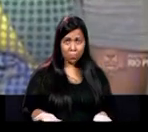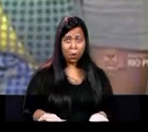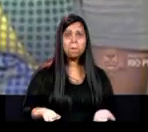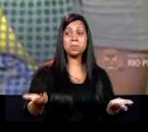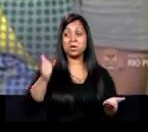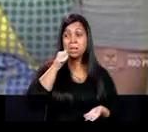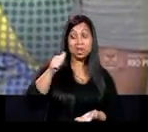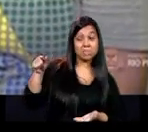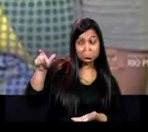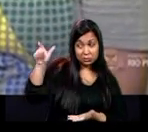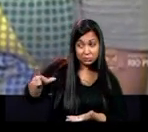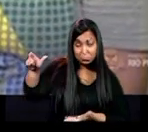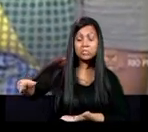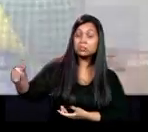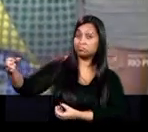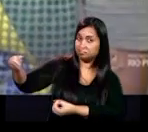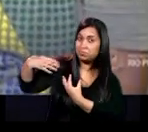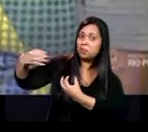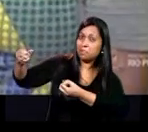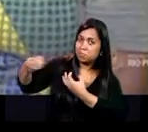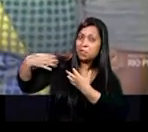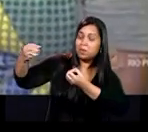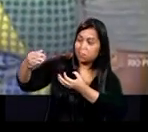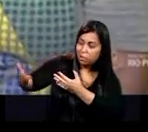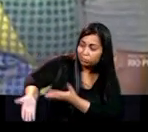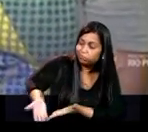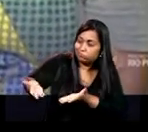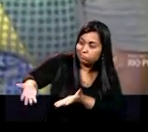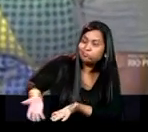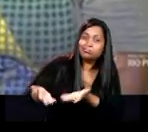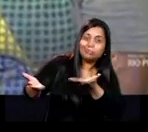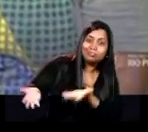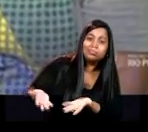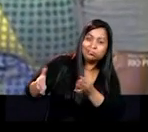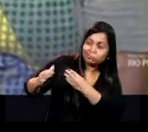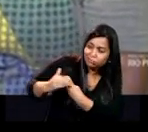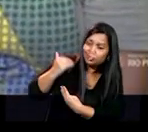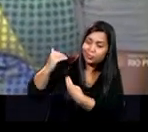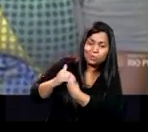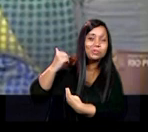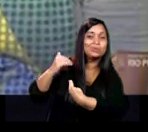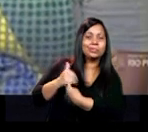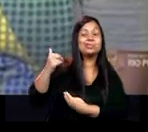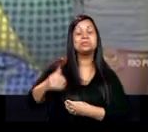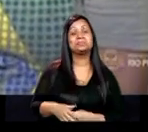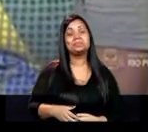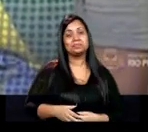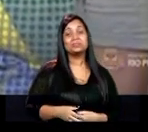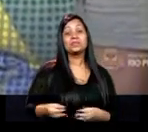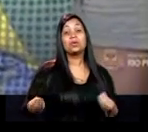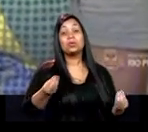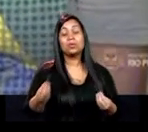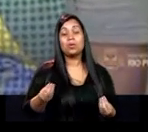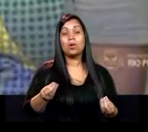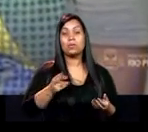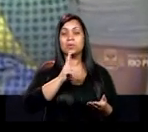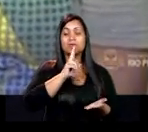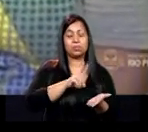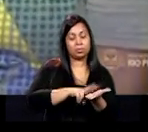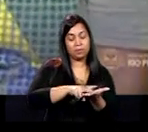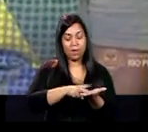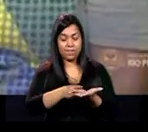não fosse as meninas do SAD me dando suporte, me ajudando, me orientando, né? Como